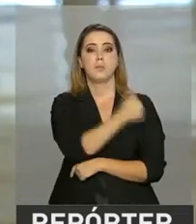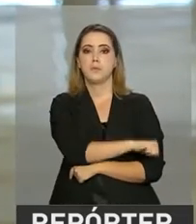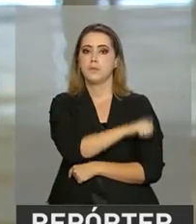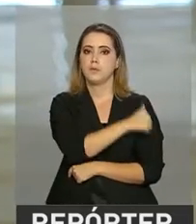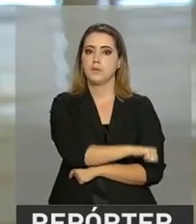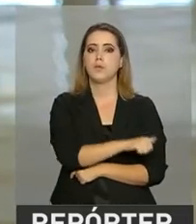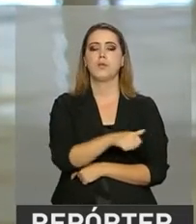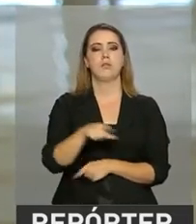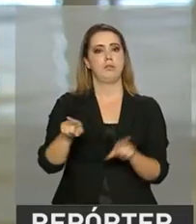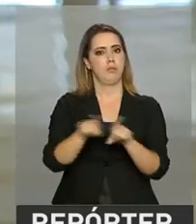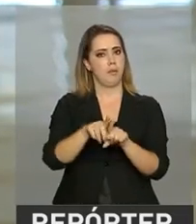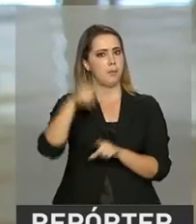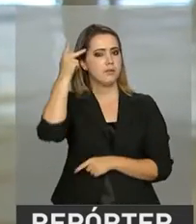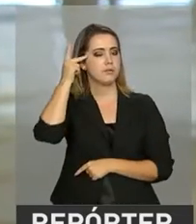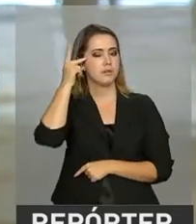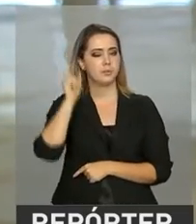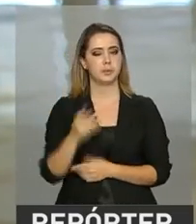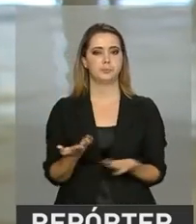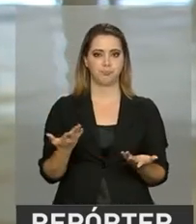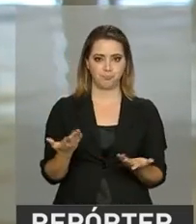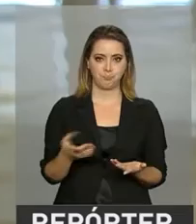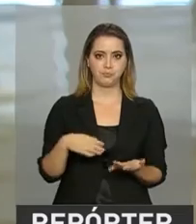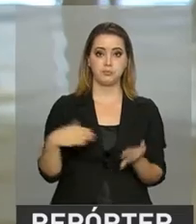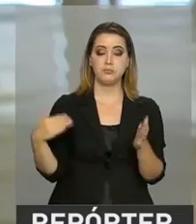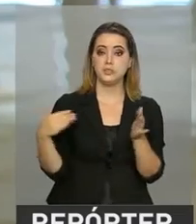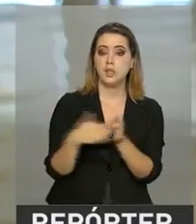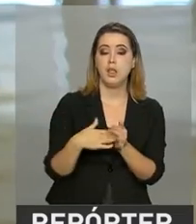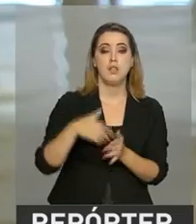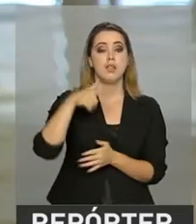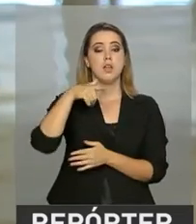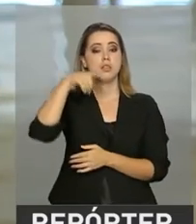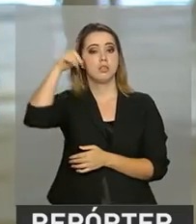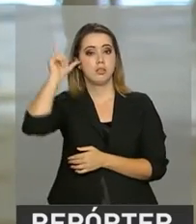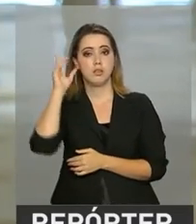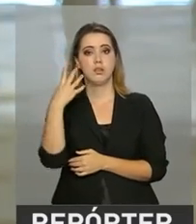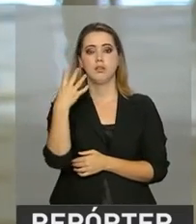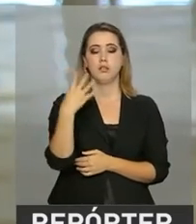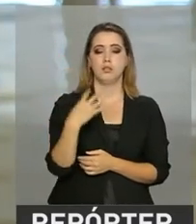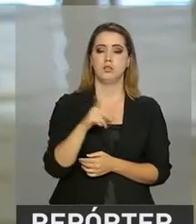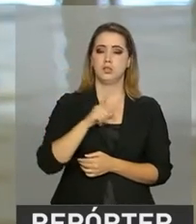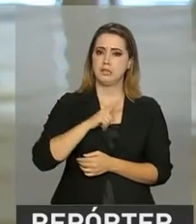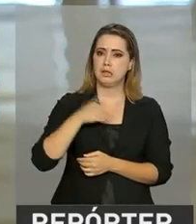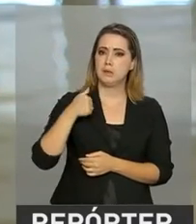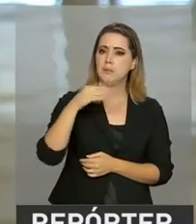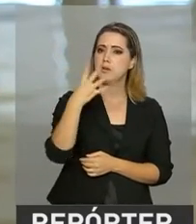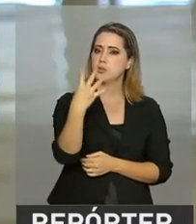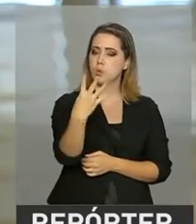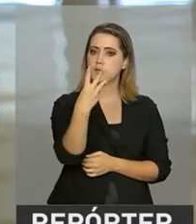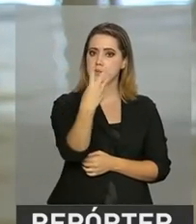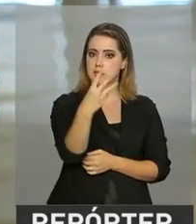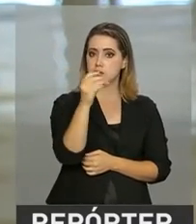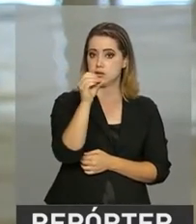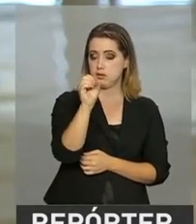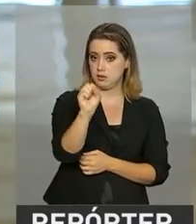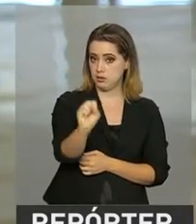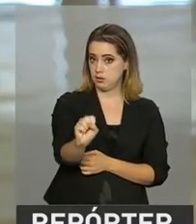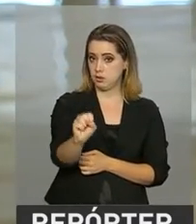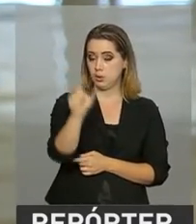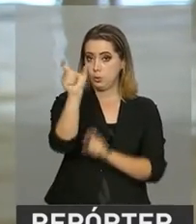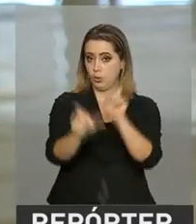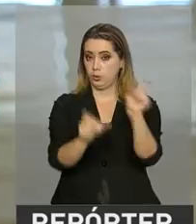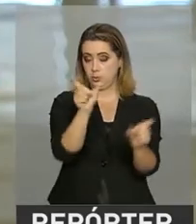e são paulo até ontem roberto foram registrados 438 casos suspeitos de febre